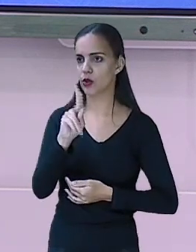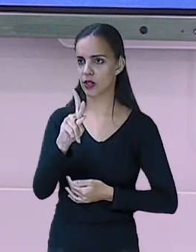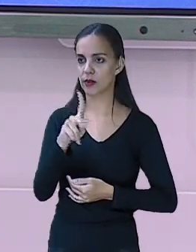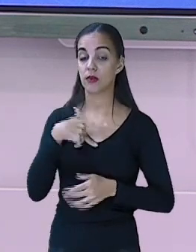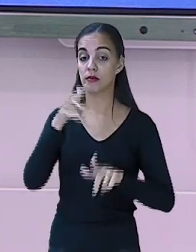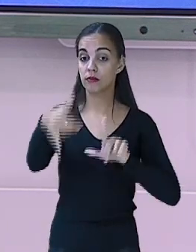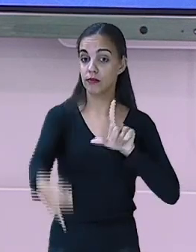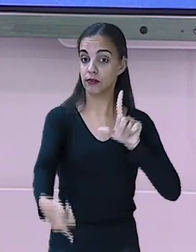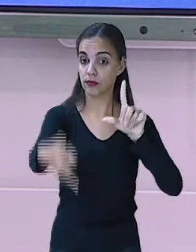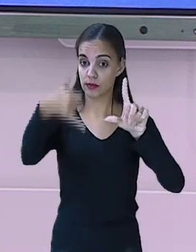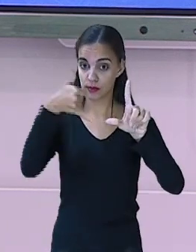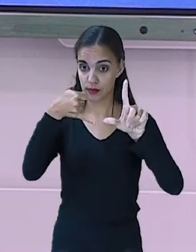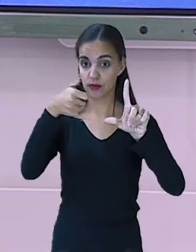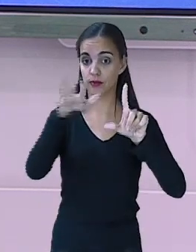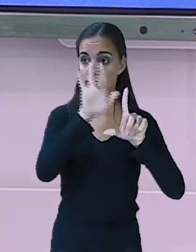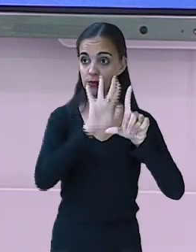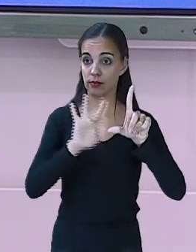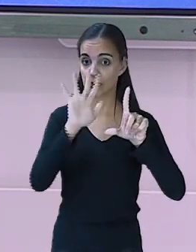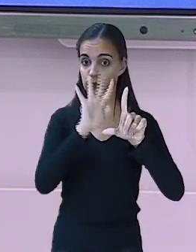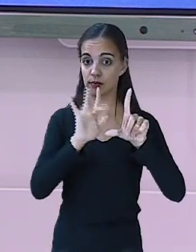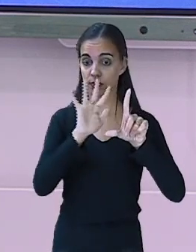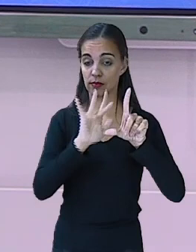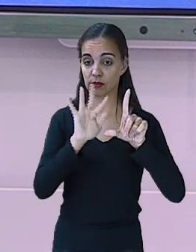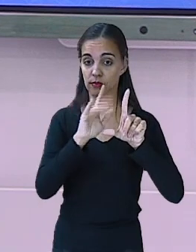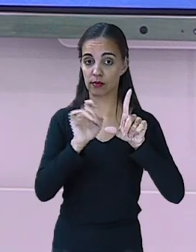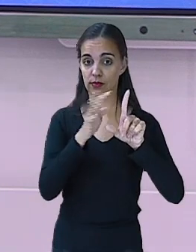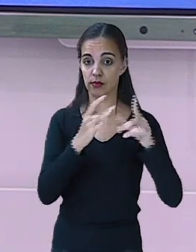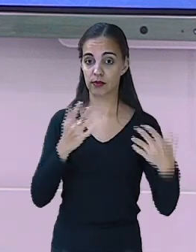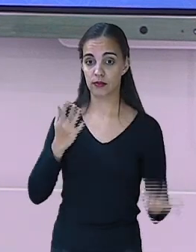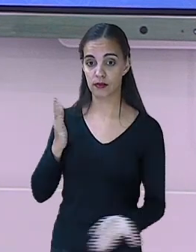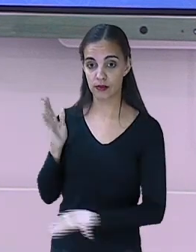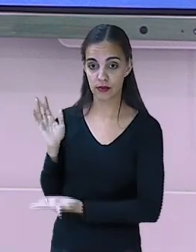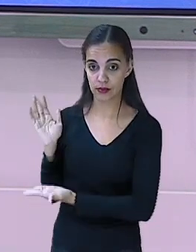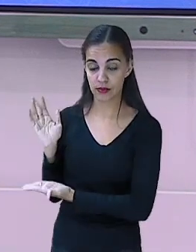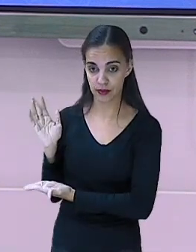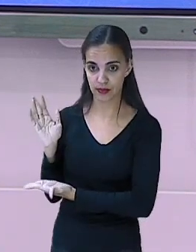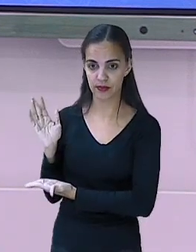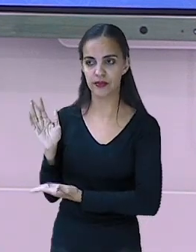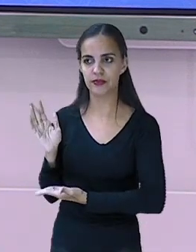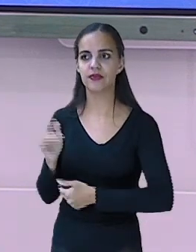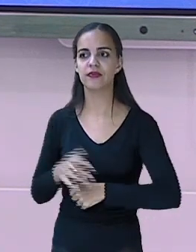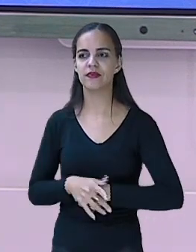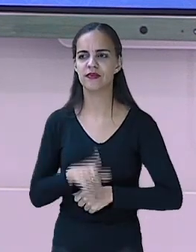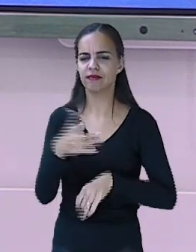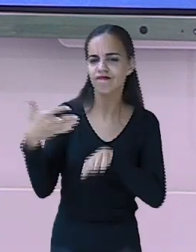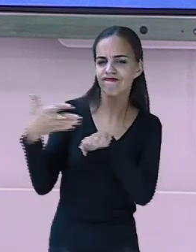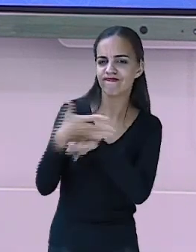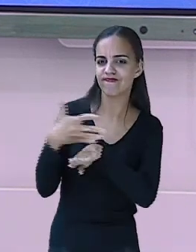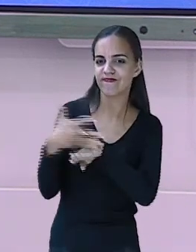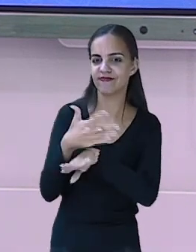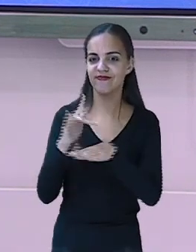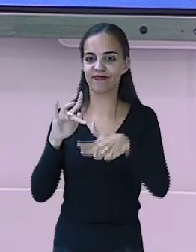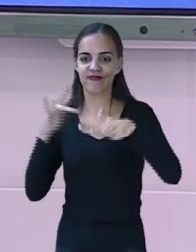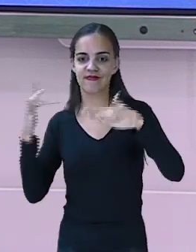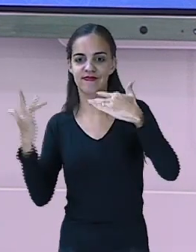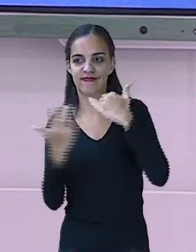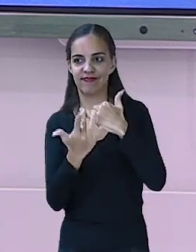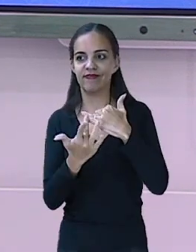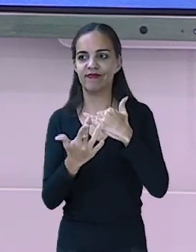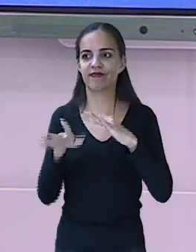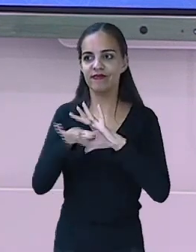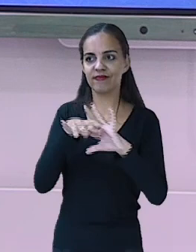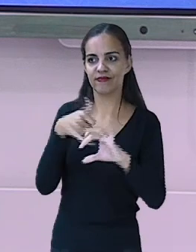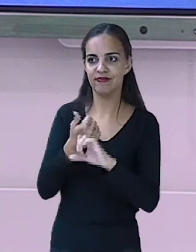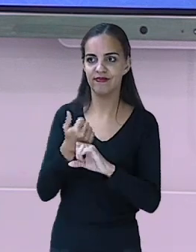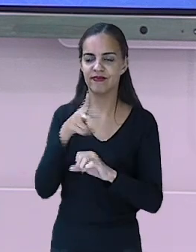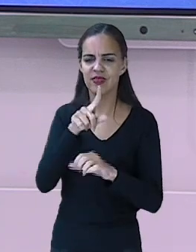aponte a câmera do seu celular nem imagem que aparece aí ó um canto da tela acesse nossas redes sociais